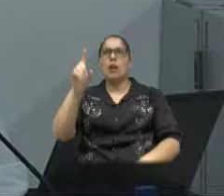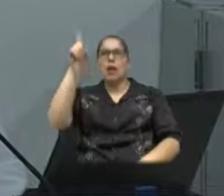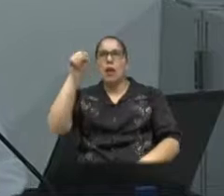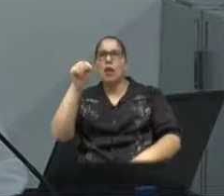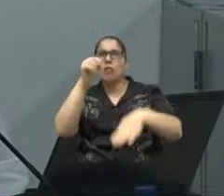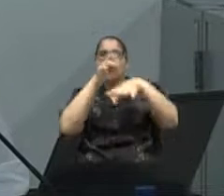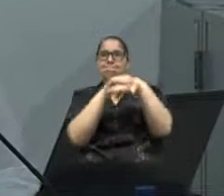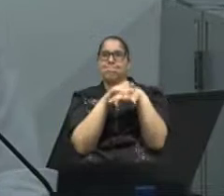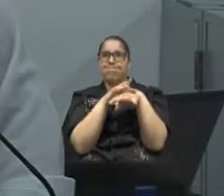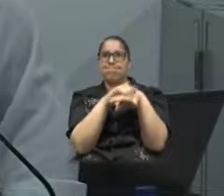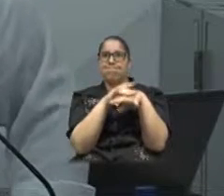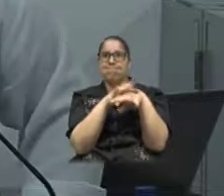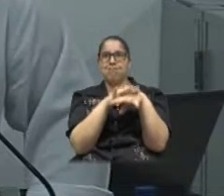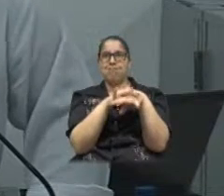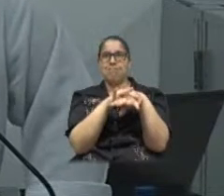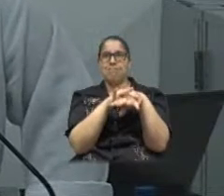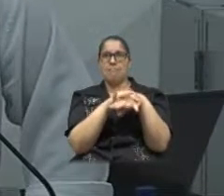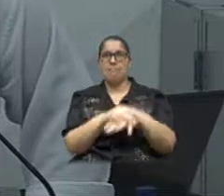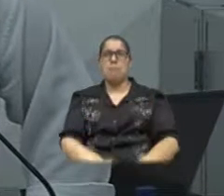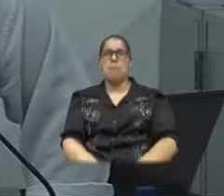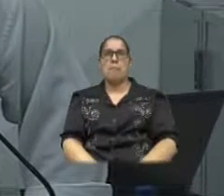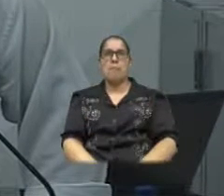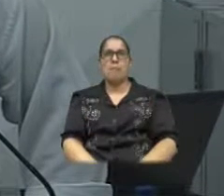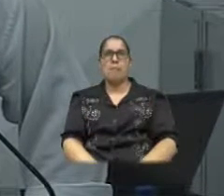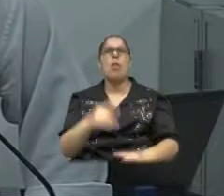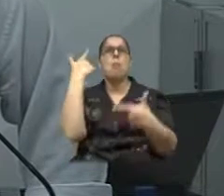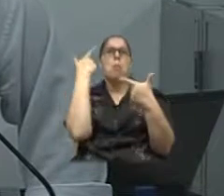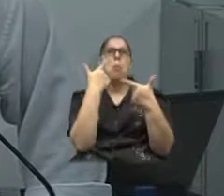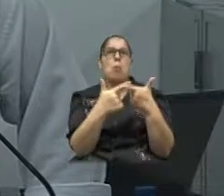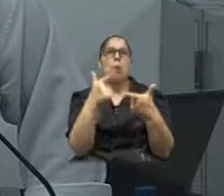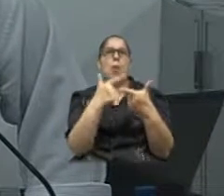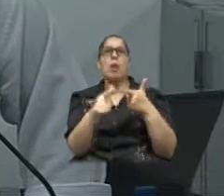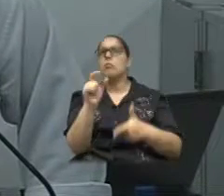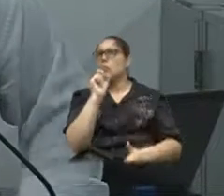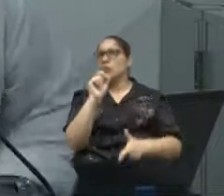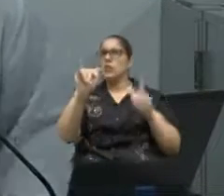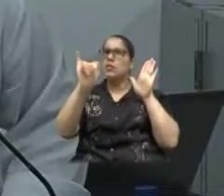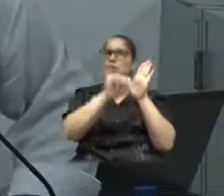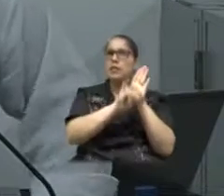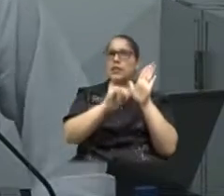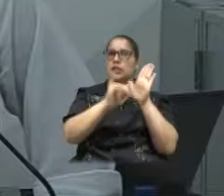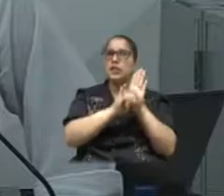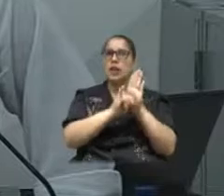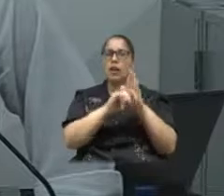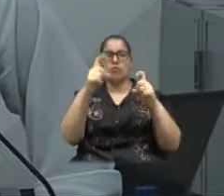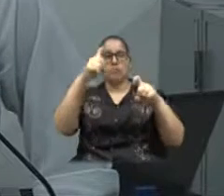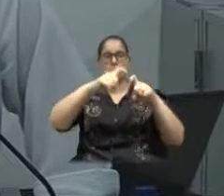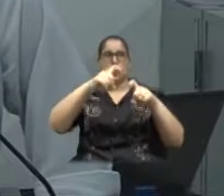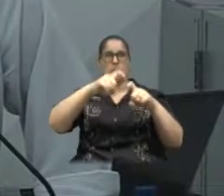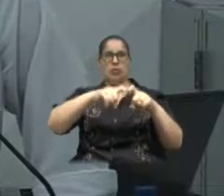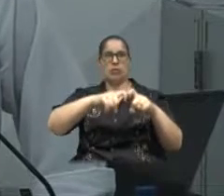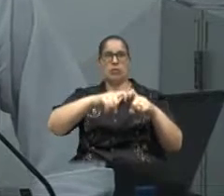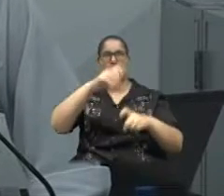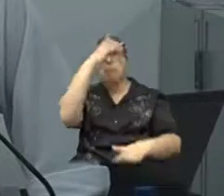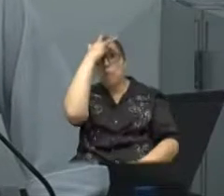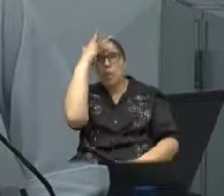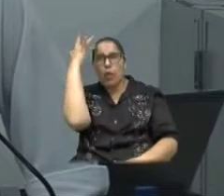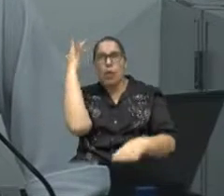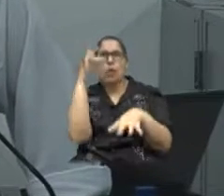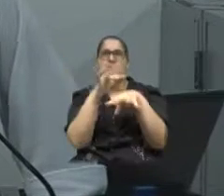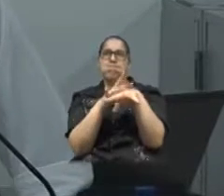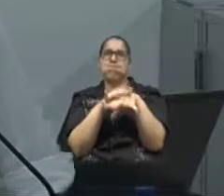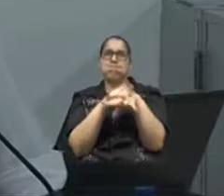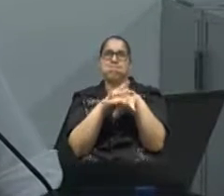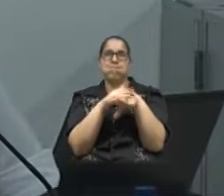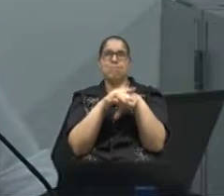Transtorno de identidade sexual, está no CID. São doentes que querem infiltrar na nossa